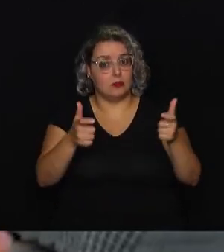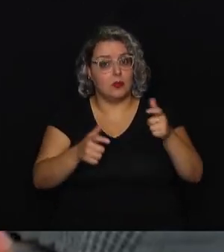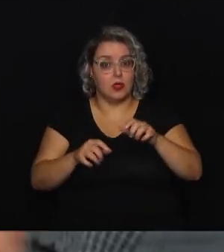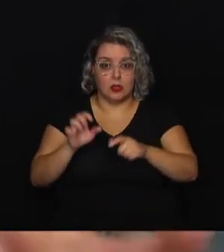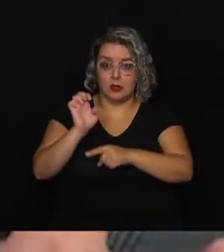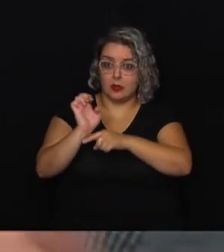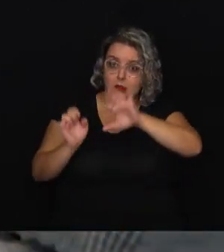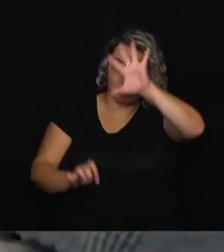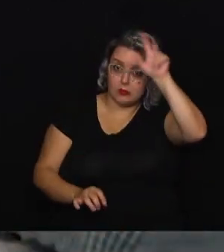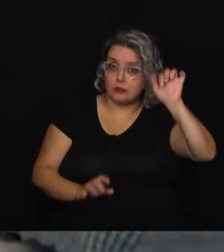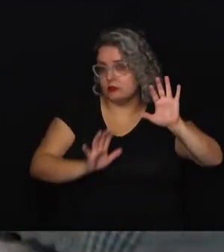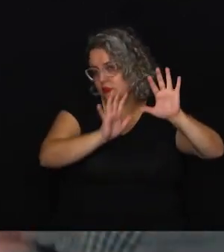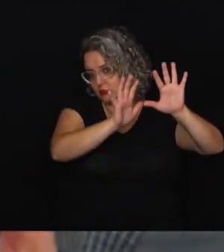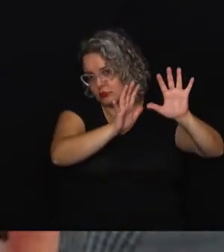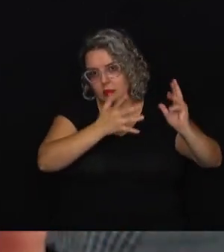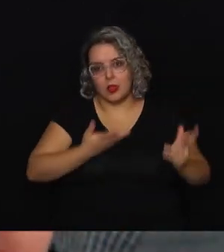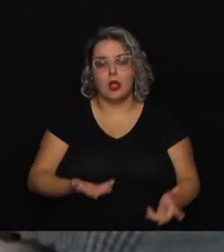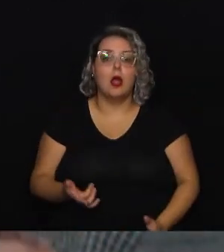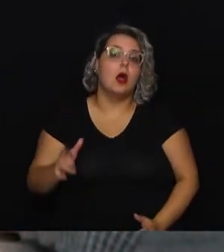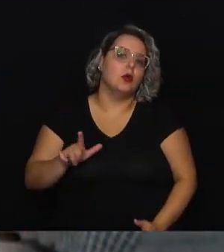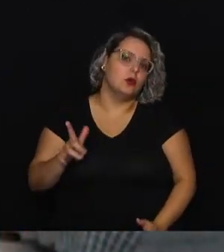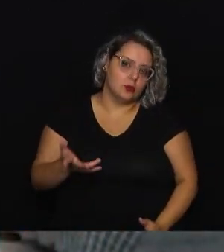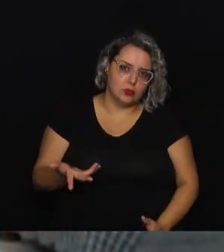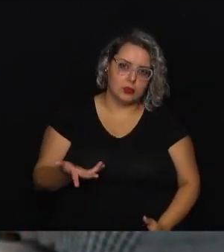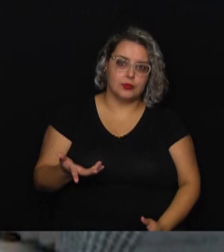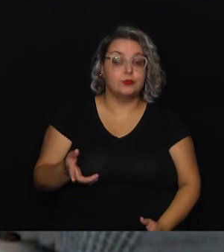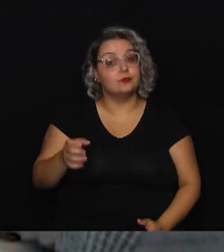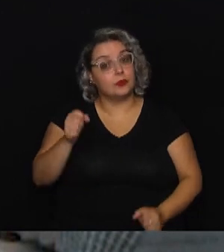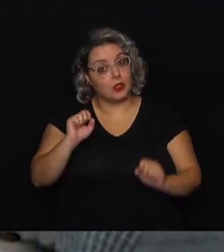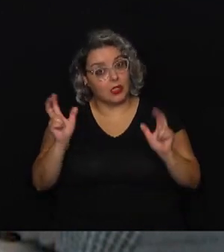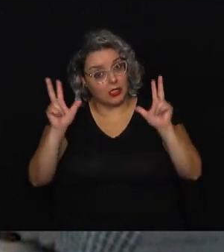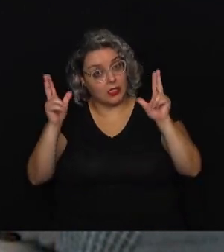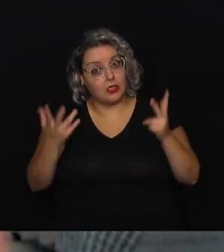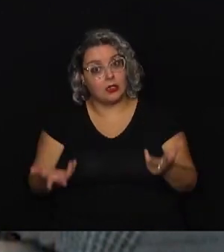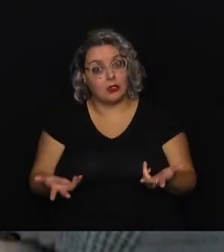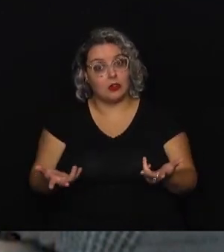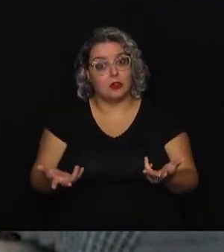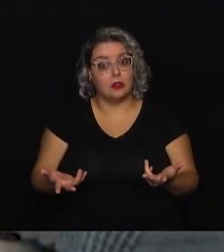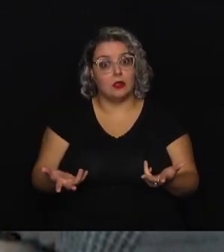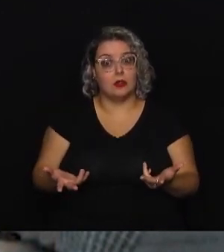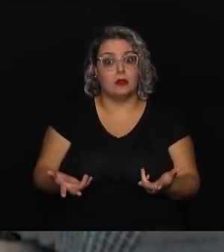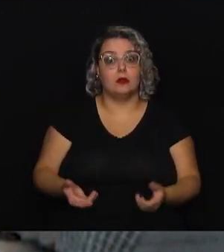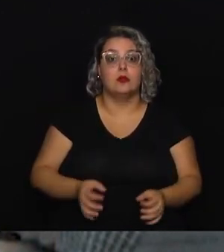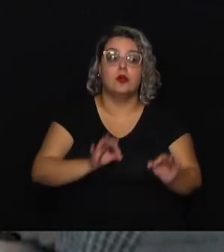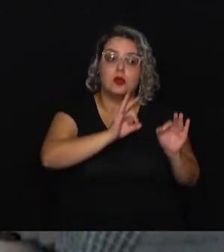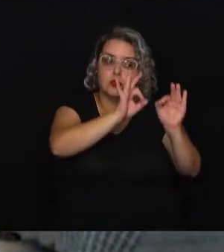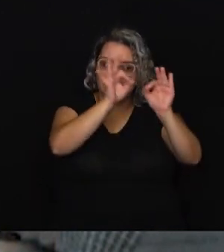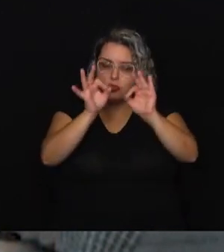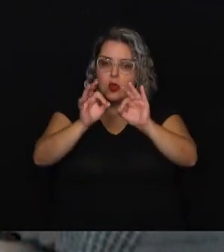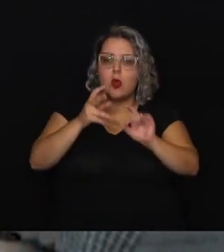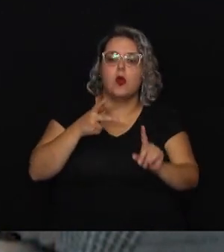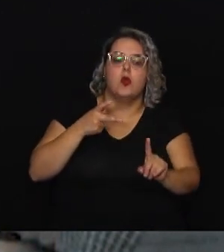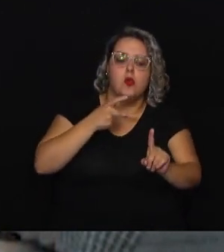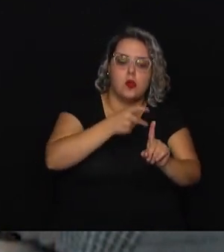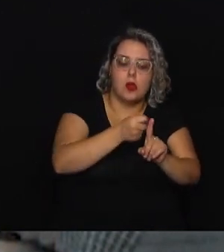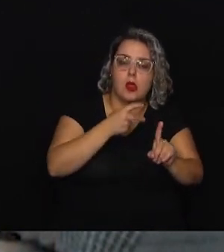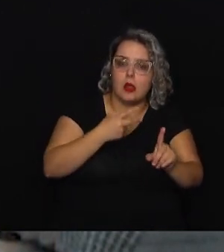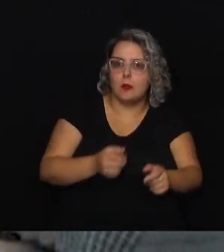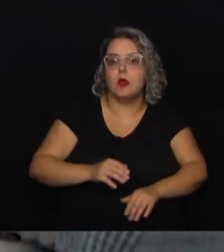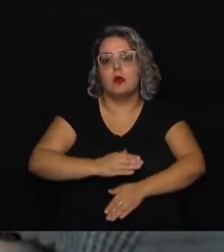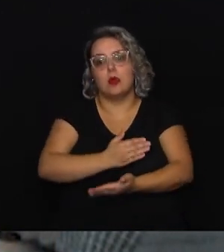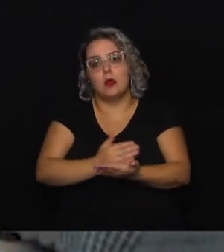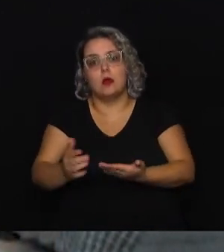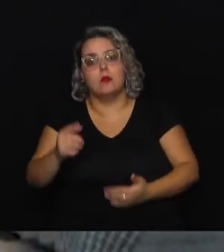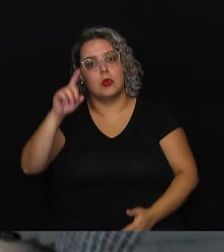em particular. E aí, óbvio, né, fica aquela coisa, olho na campanha de vacinação que vai se iniciar agora, dia 27